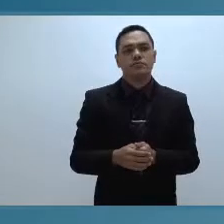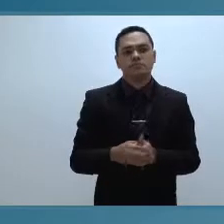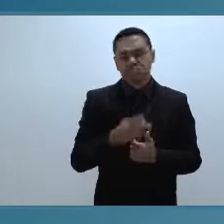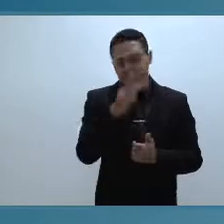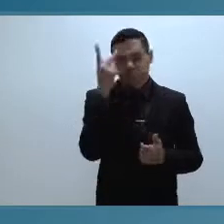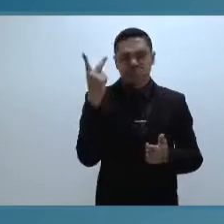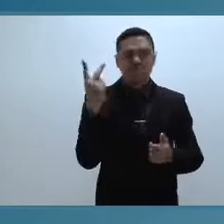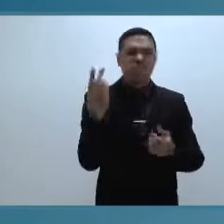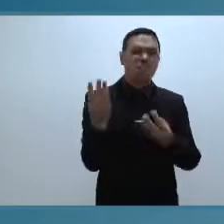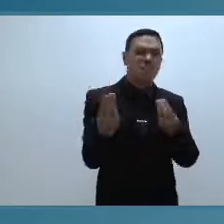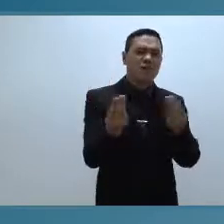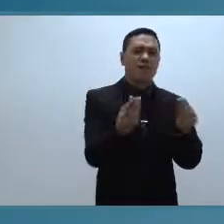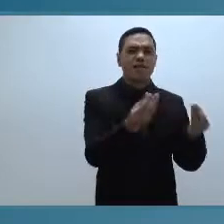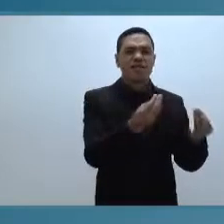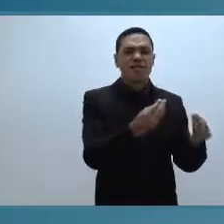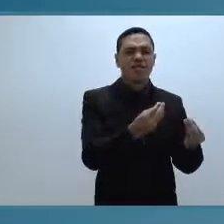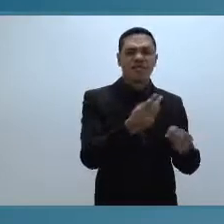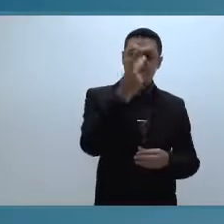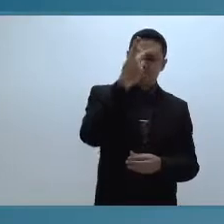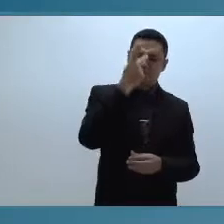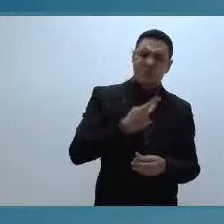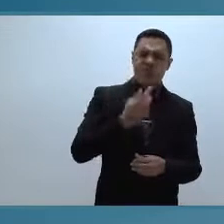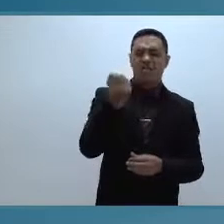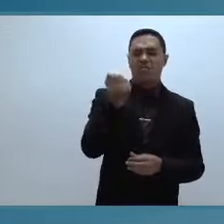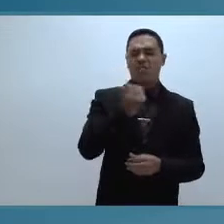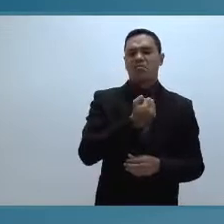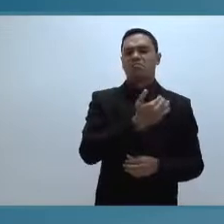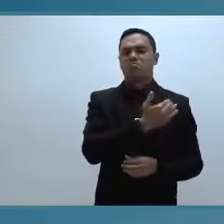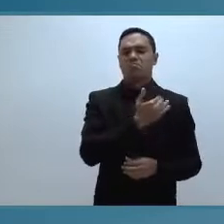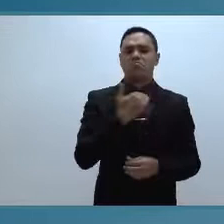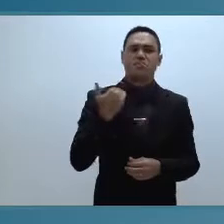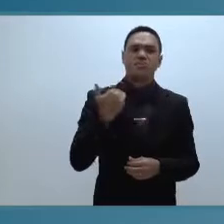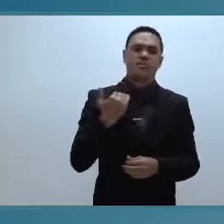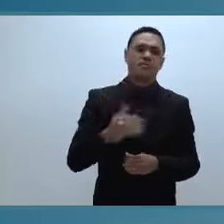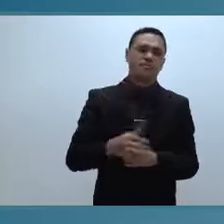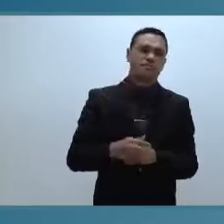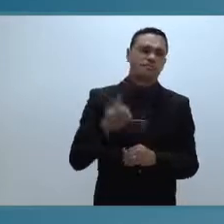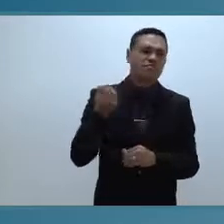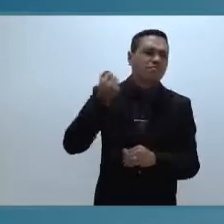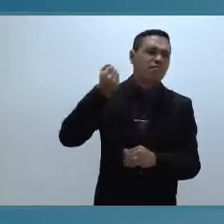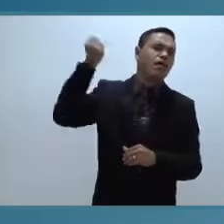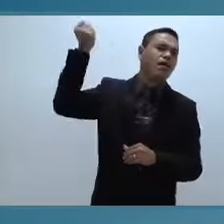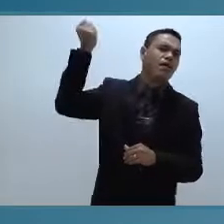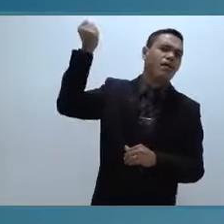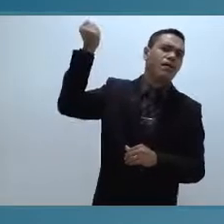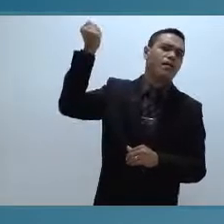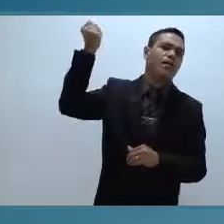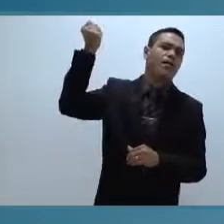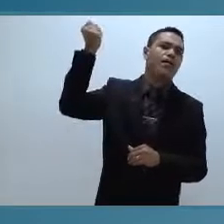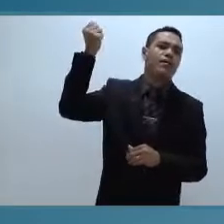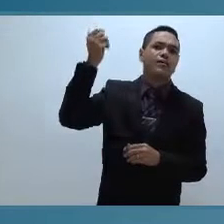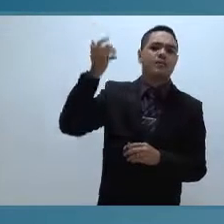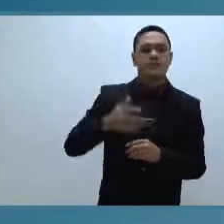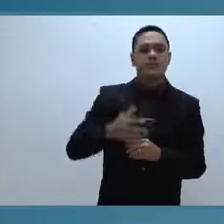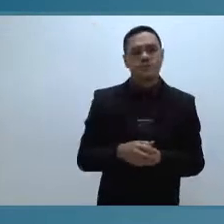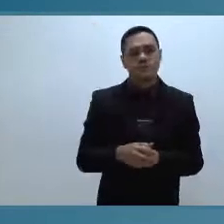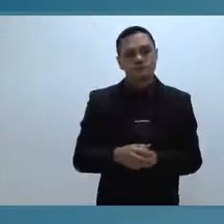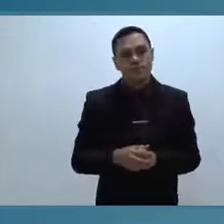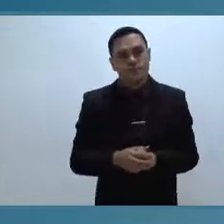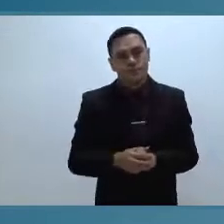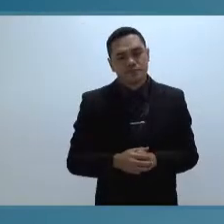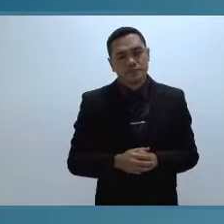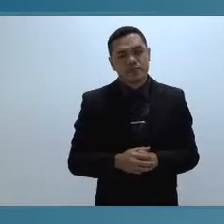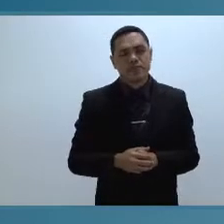Instituto, a Maria de Lourdes Carneiro Lobato, que é a nossa secretária de gestão, e ao Manuel de Cristóvão